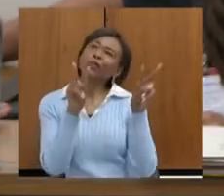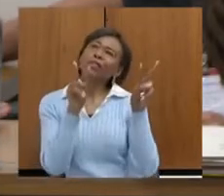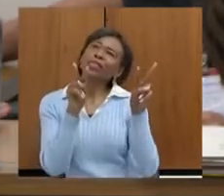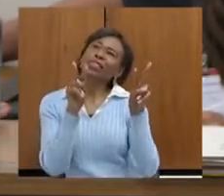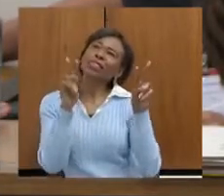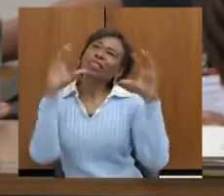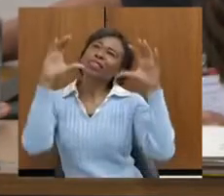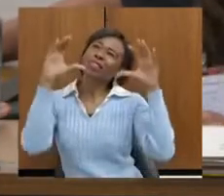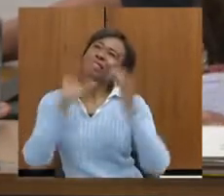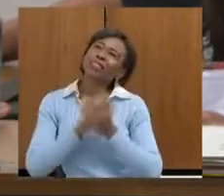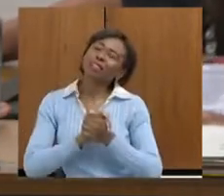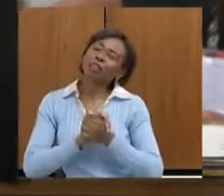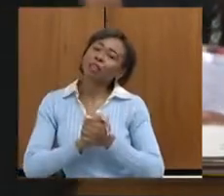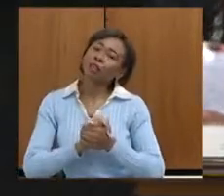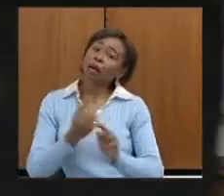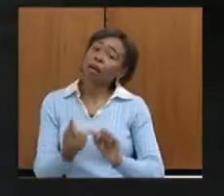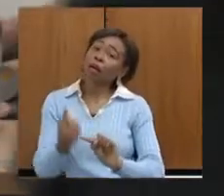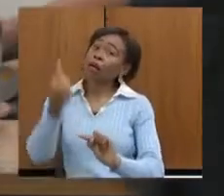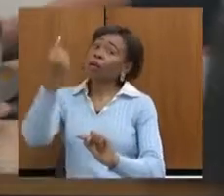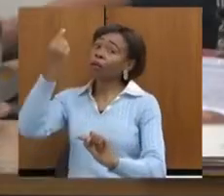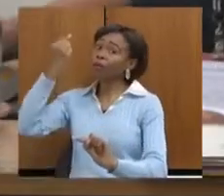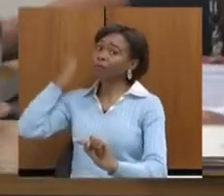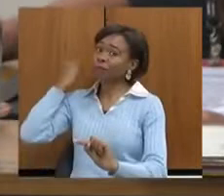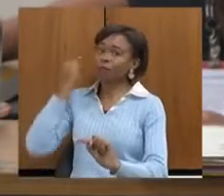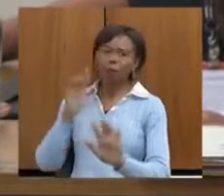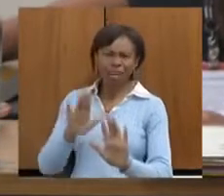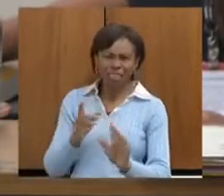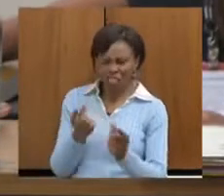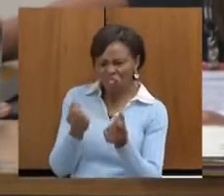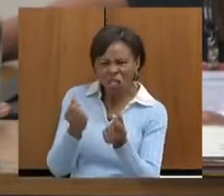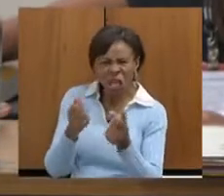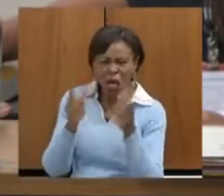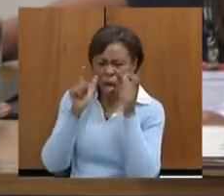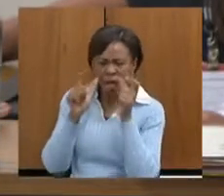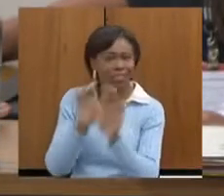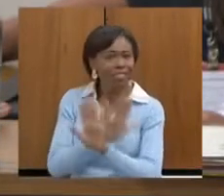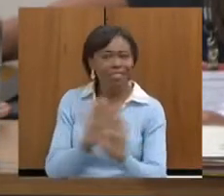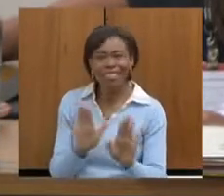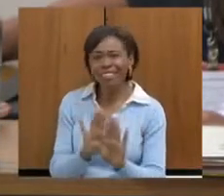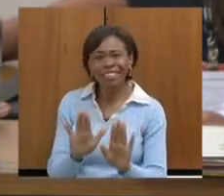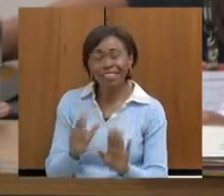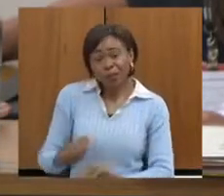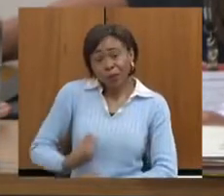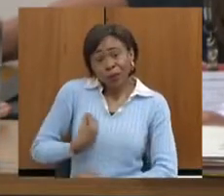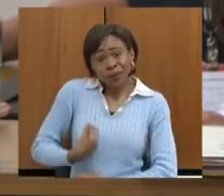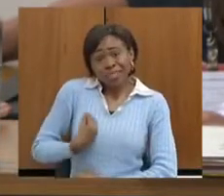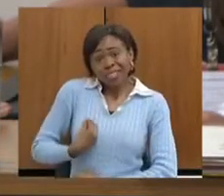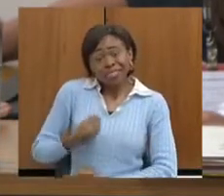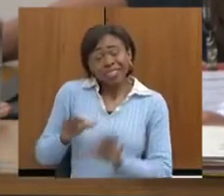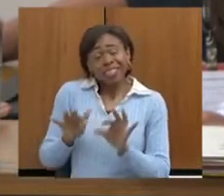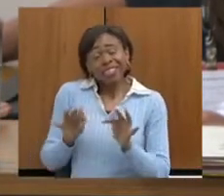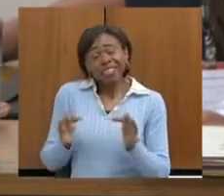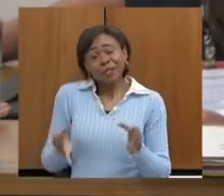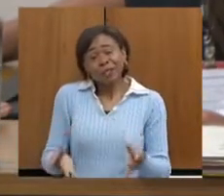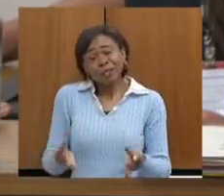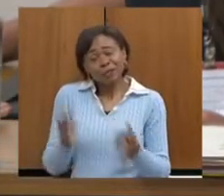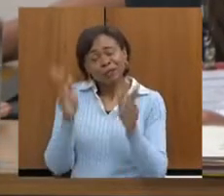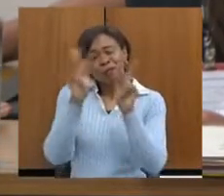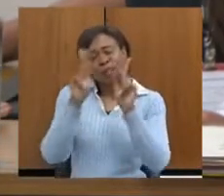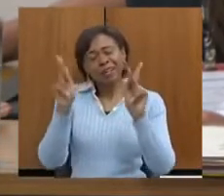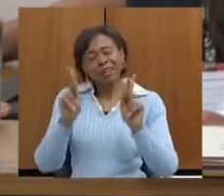não era gerando dinheiro não era não era isso era vivendo aquela paz né